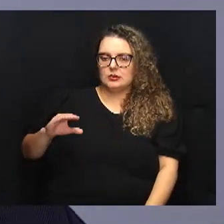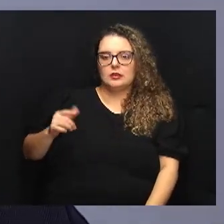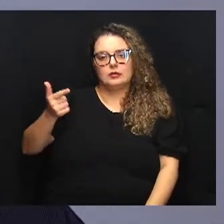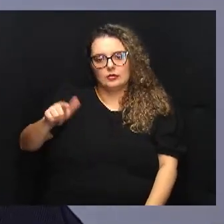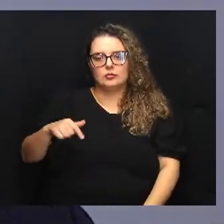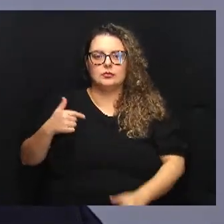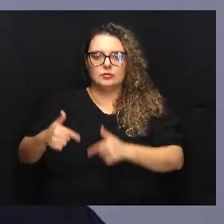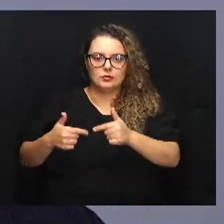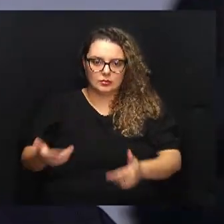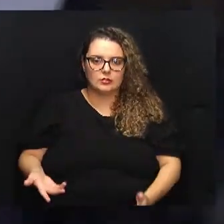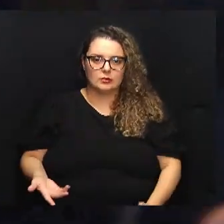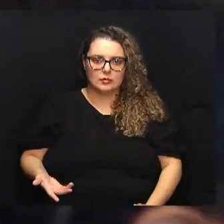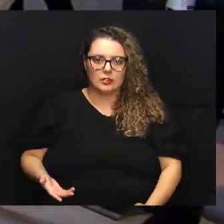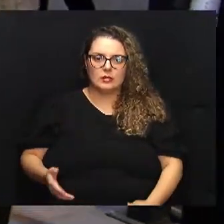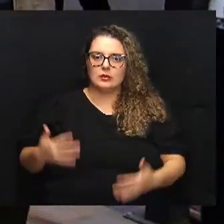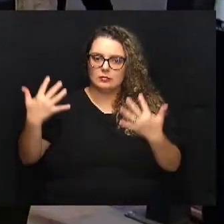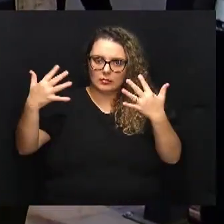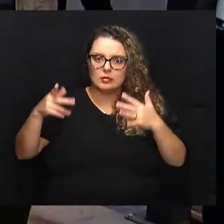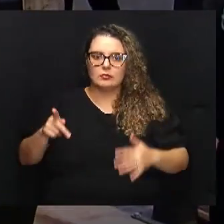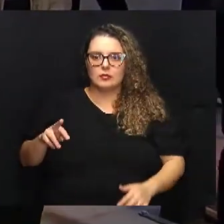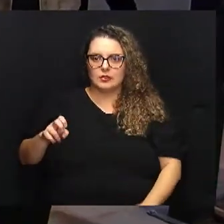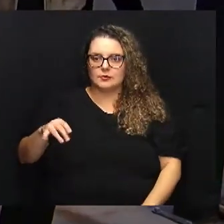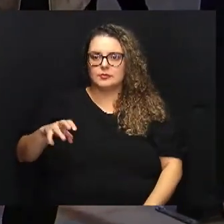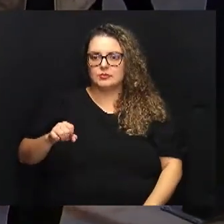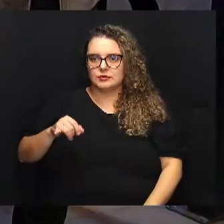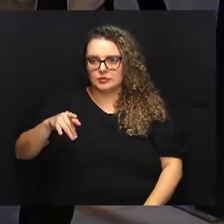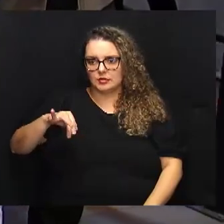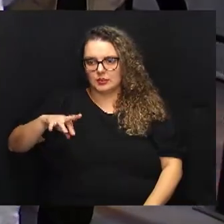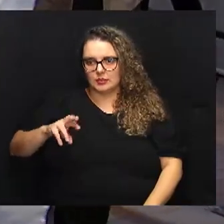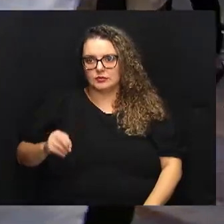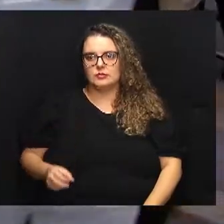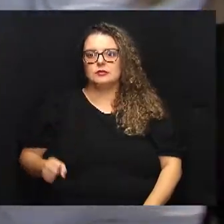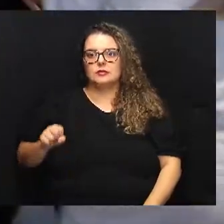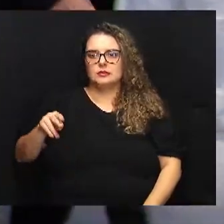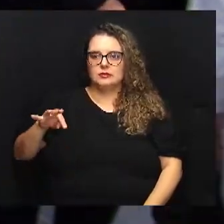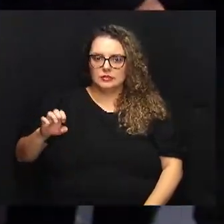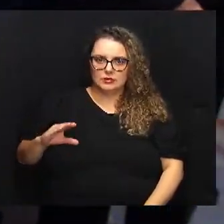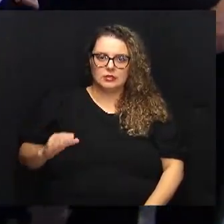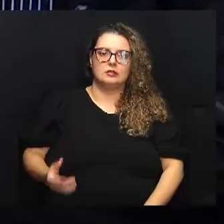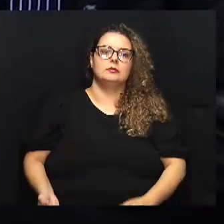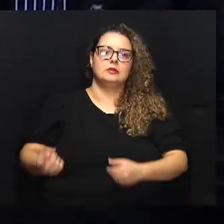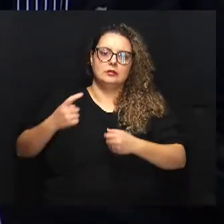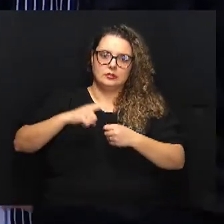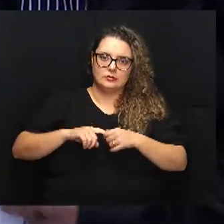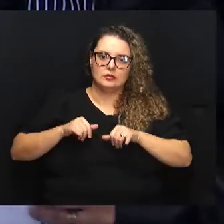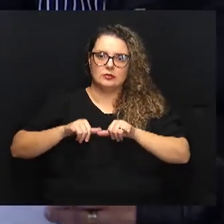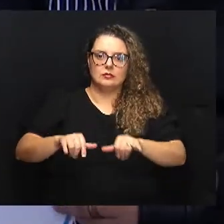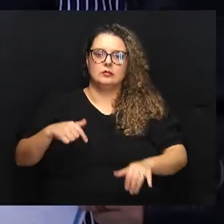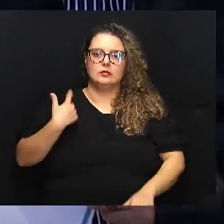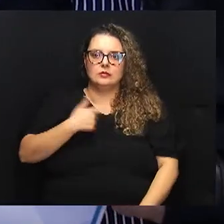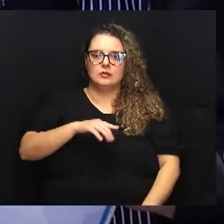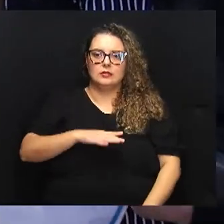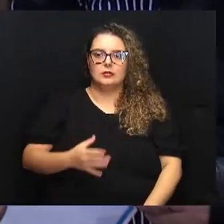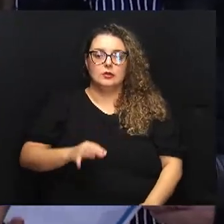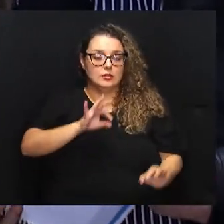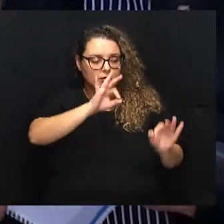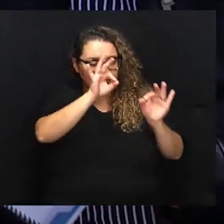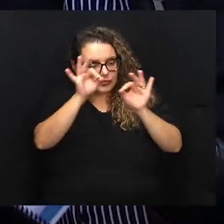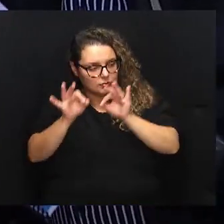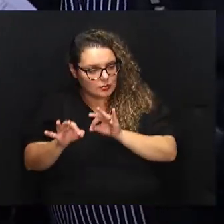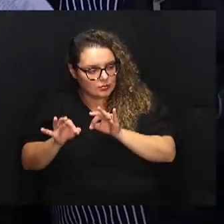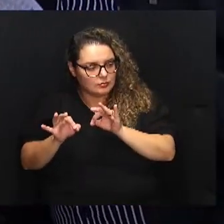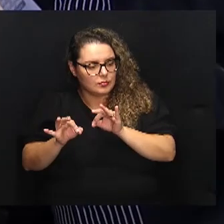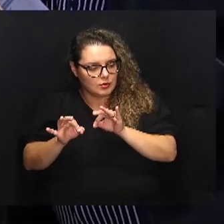e parabéns a todos os permissionários da CETEC pela essa vitória de ter o mercado de volta para a nossa cidade de Campinas. O senhor acompanhou bastante